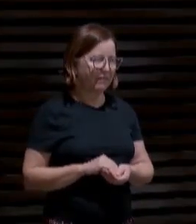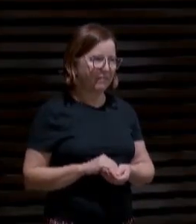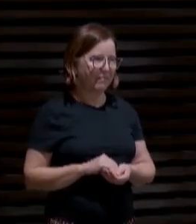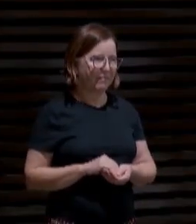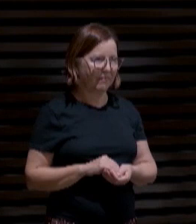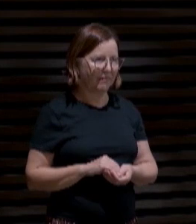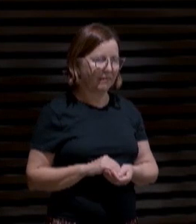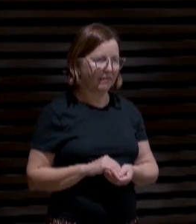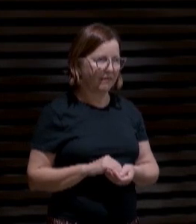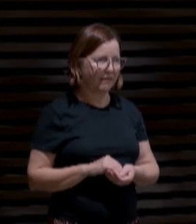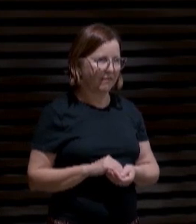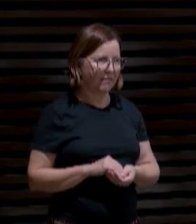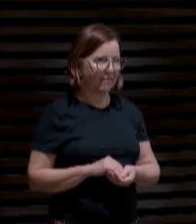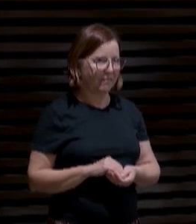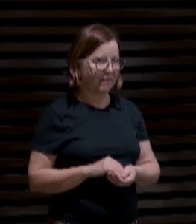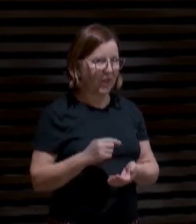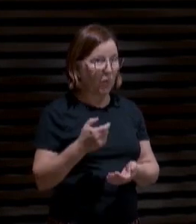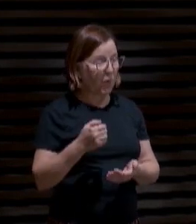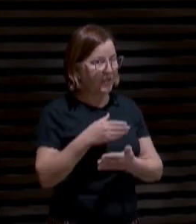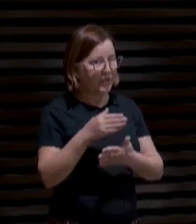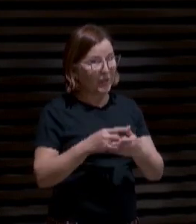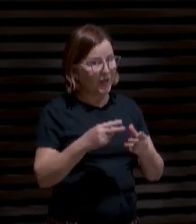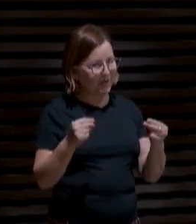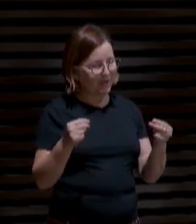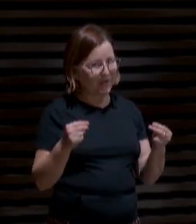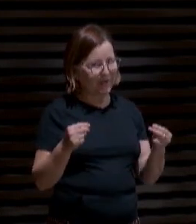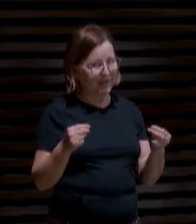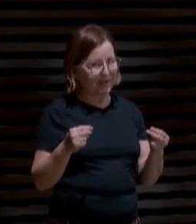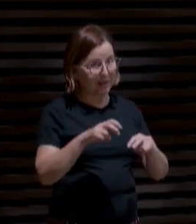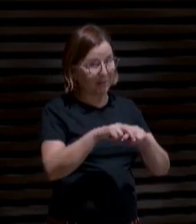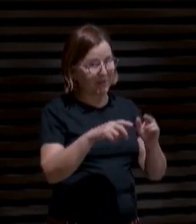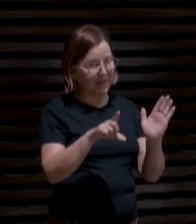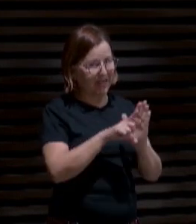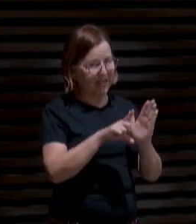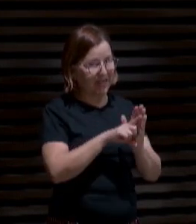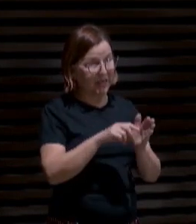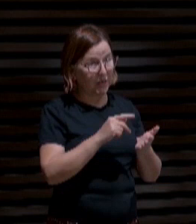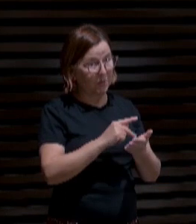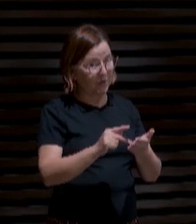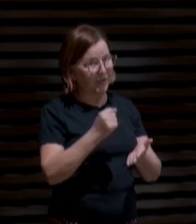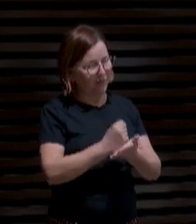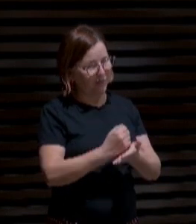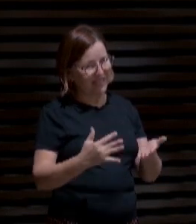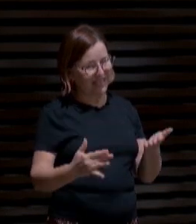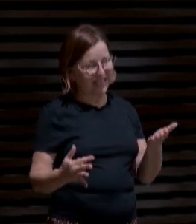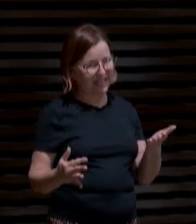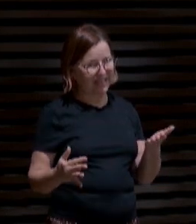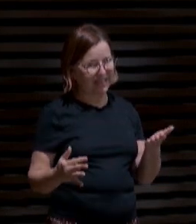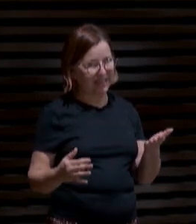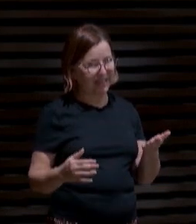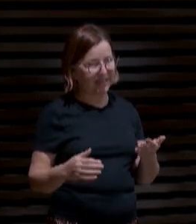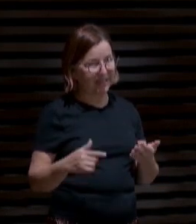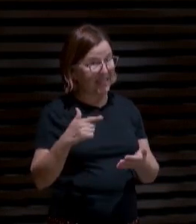Com efeito, quase todas as coisas, segundo a lei, se purificam com sangue, e